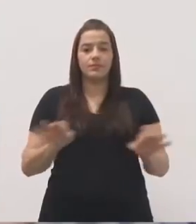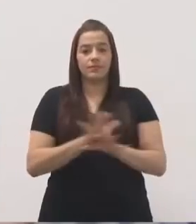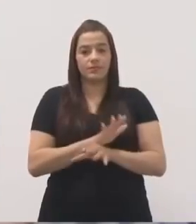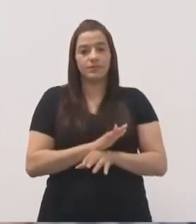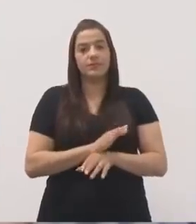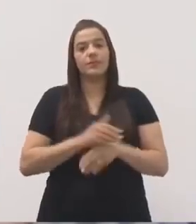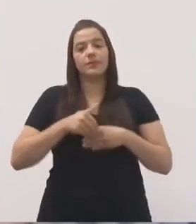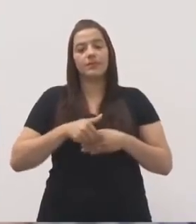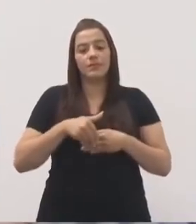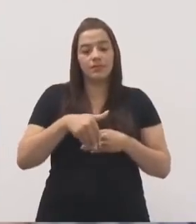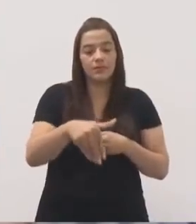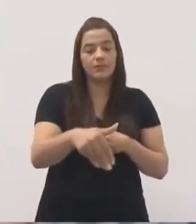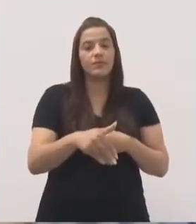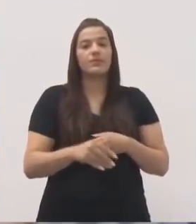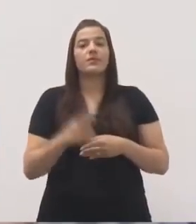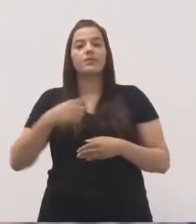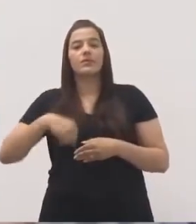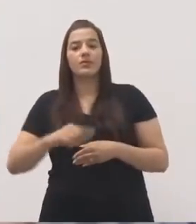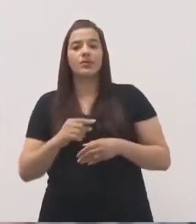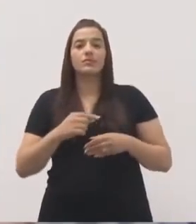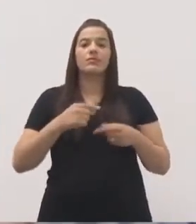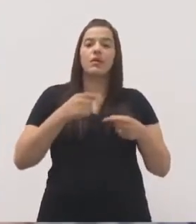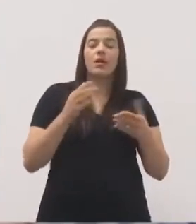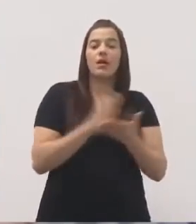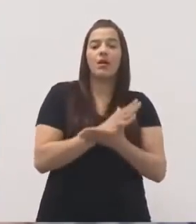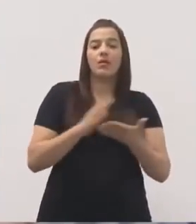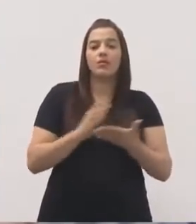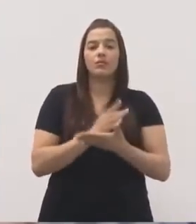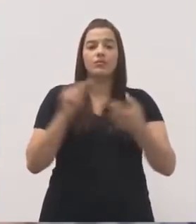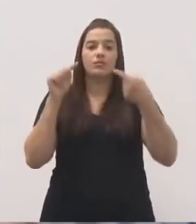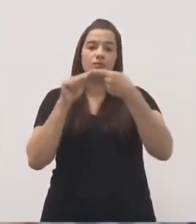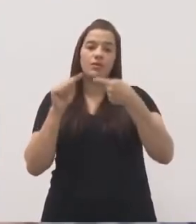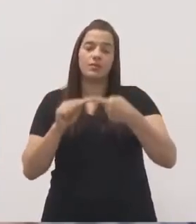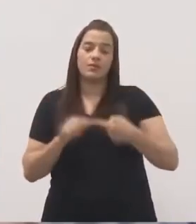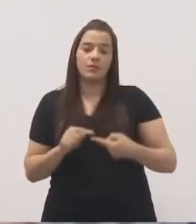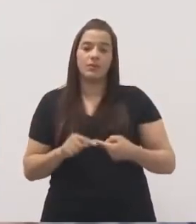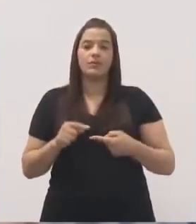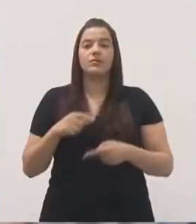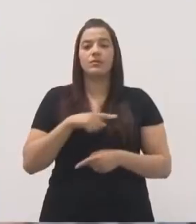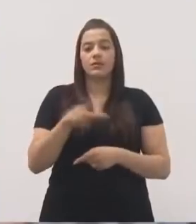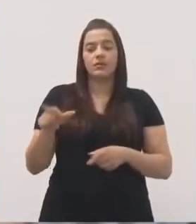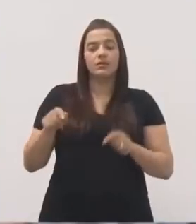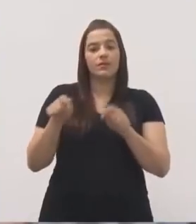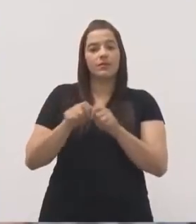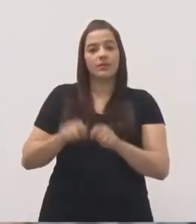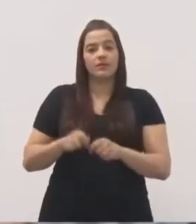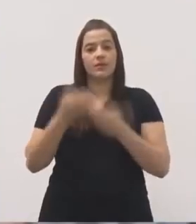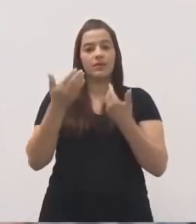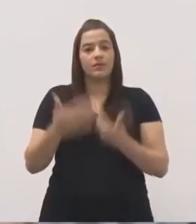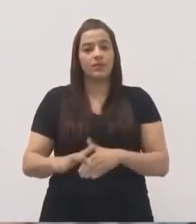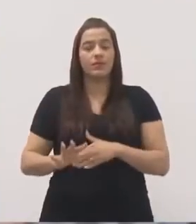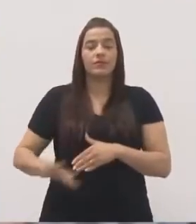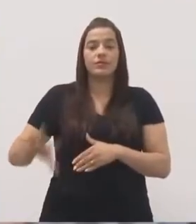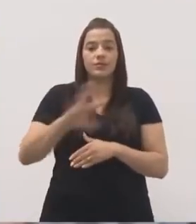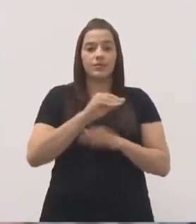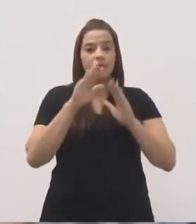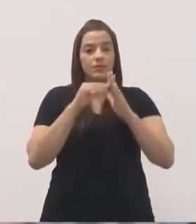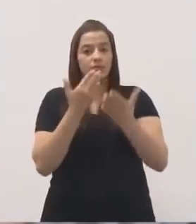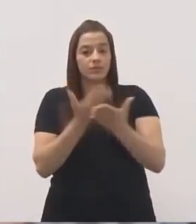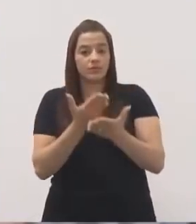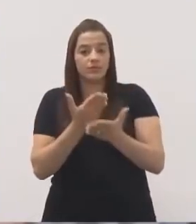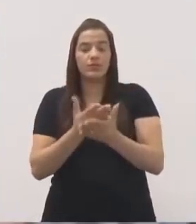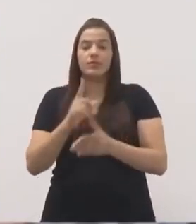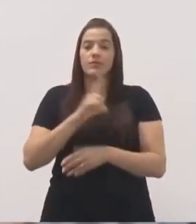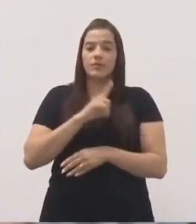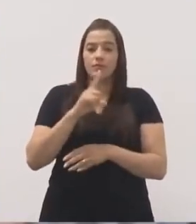de então, a gente começa também as indicações para os aplicadores, né? E aí, todas as escolas vão receber as